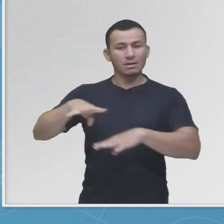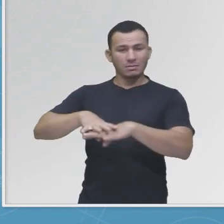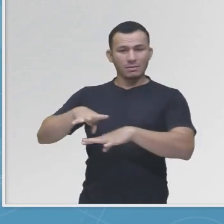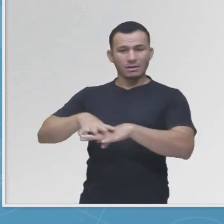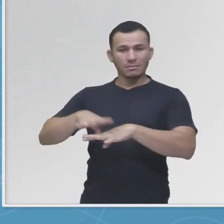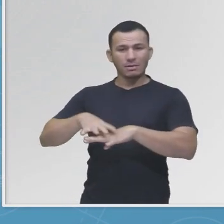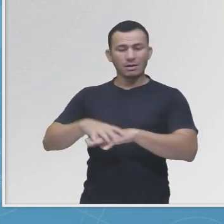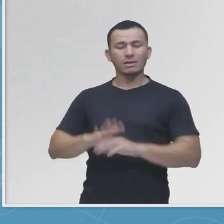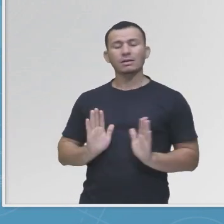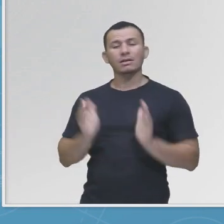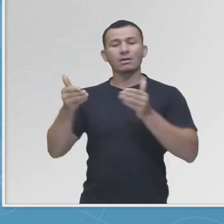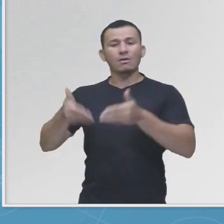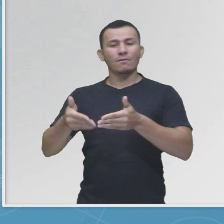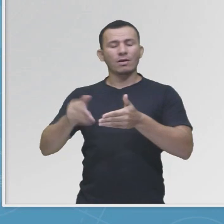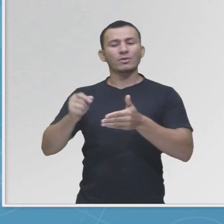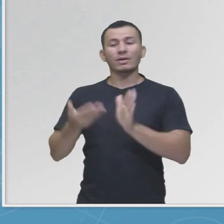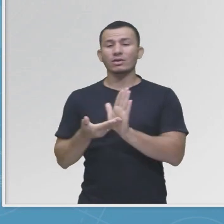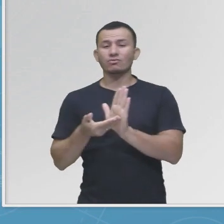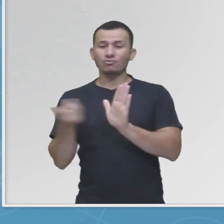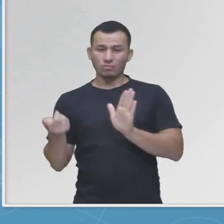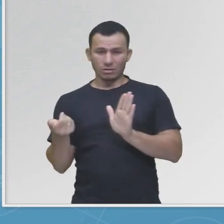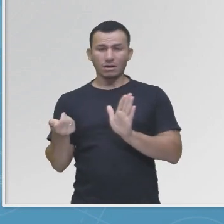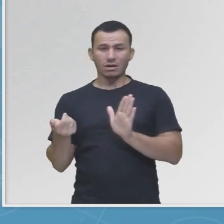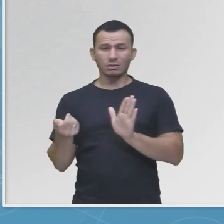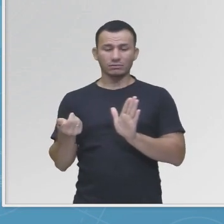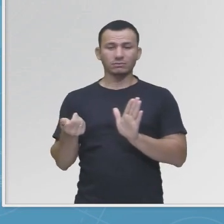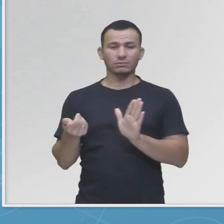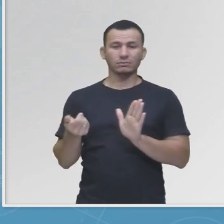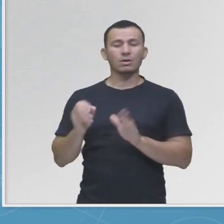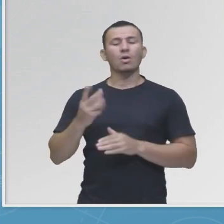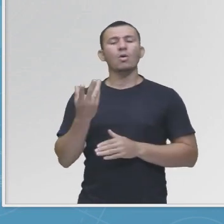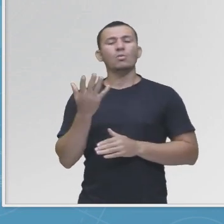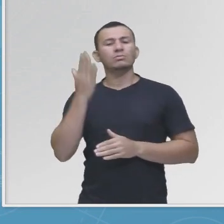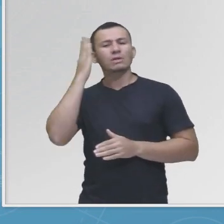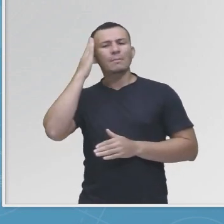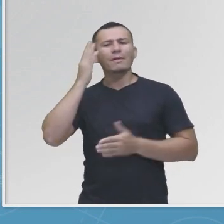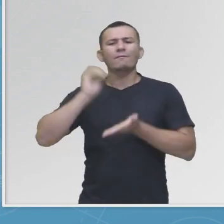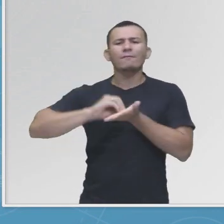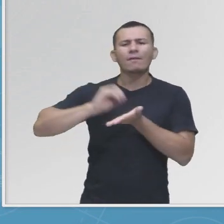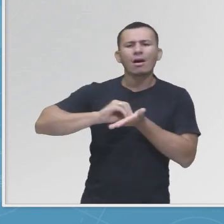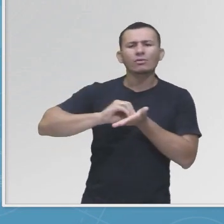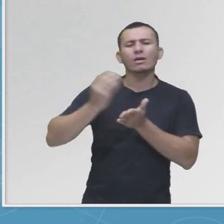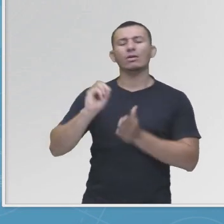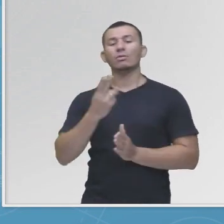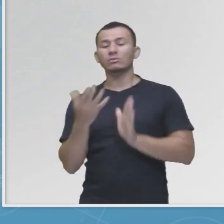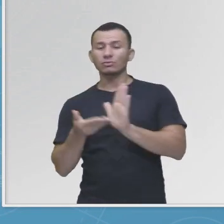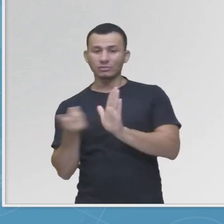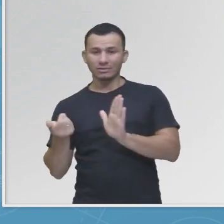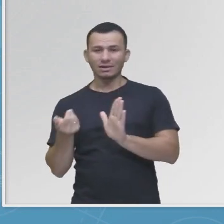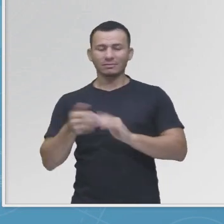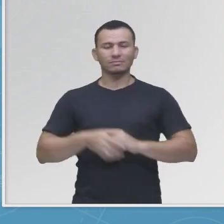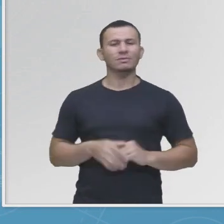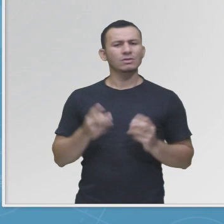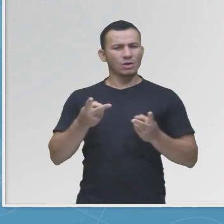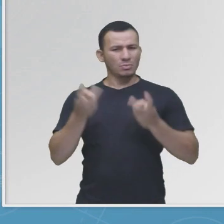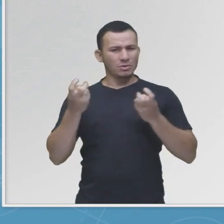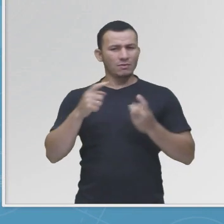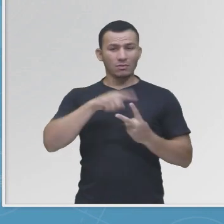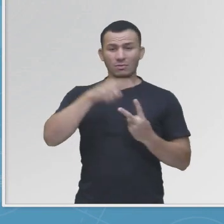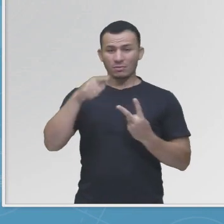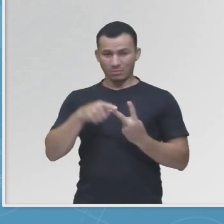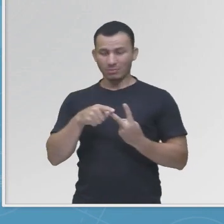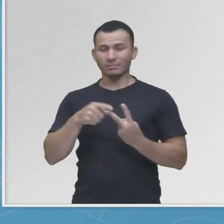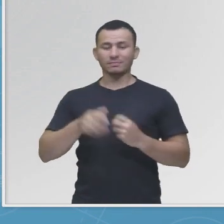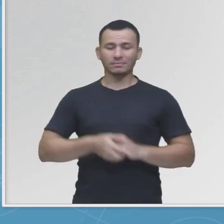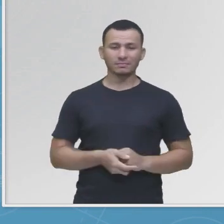está diretamente ligada à ideia de tirar ou saber quanto falta. Então, observem que nesse caso aqui, nós estamos